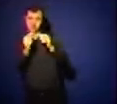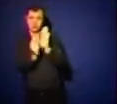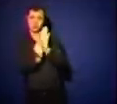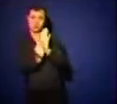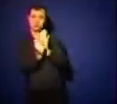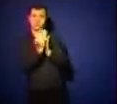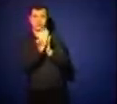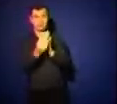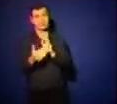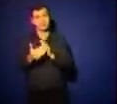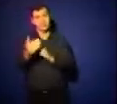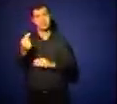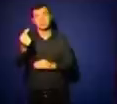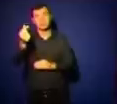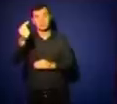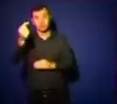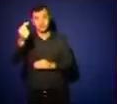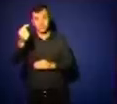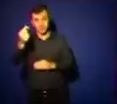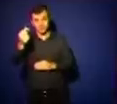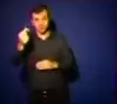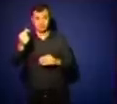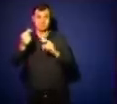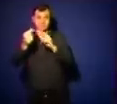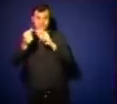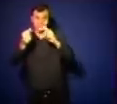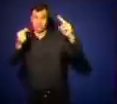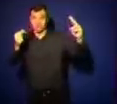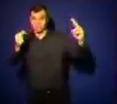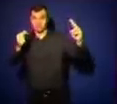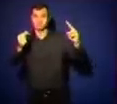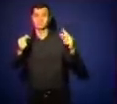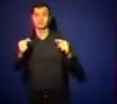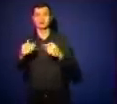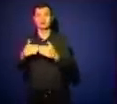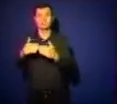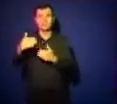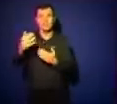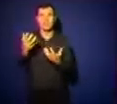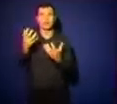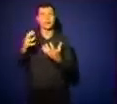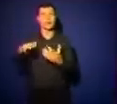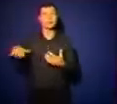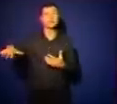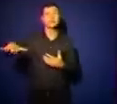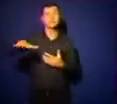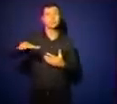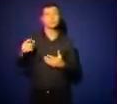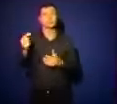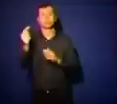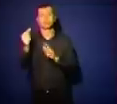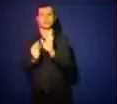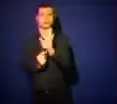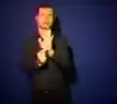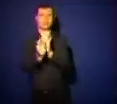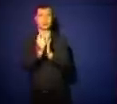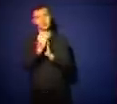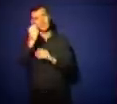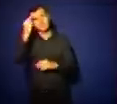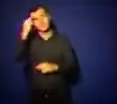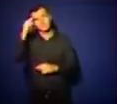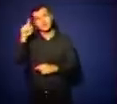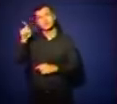digital entra a moeda digital ela é para avançar o processo de tokenização ou seja de digitalização de parar de enxergar um banco como